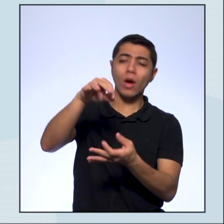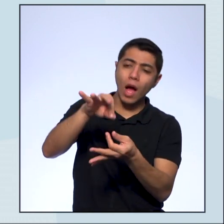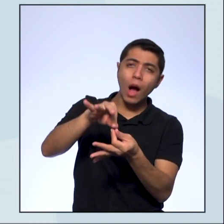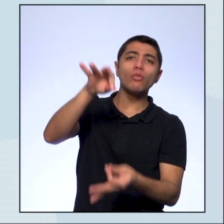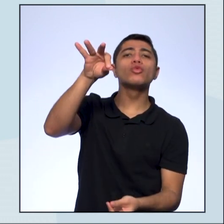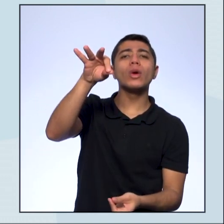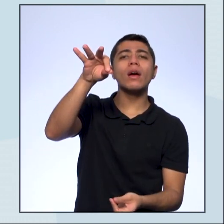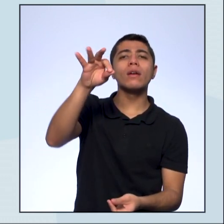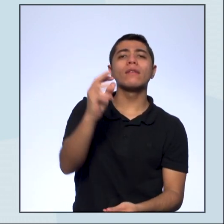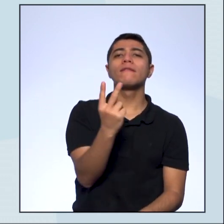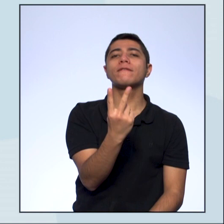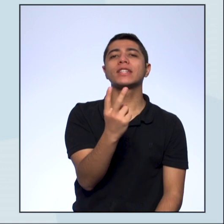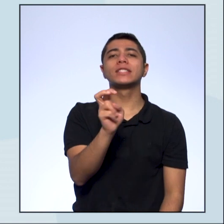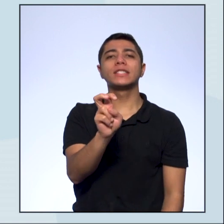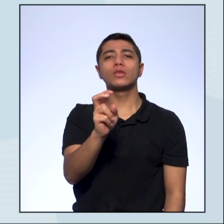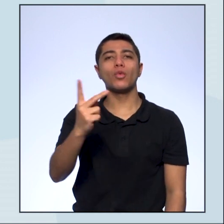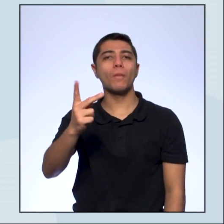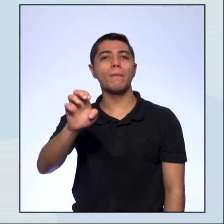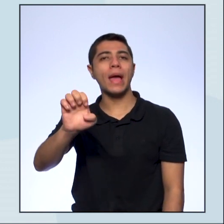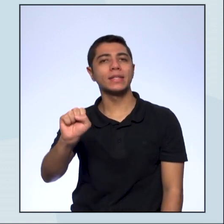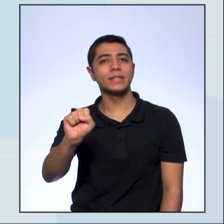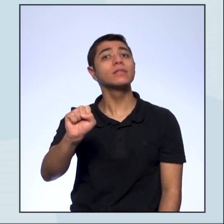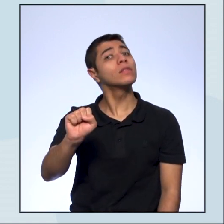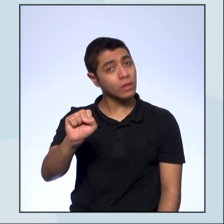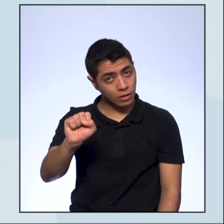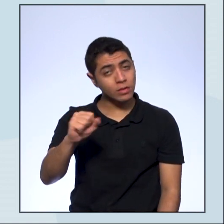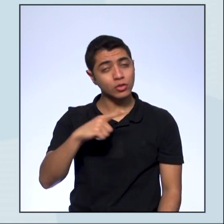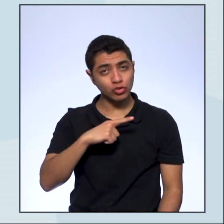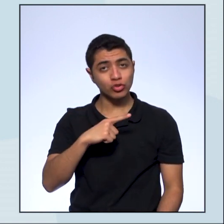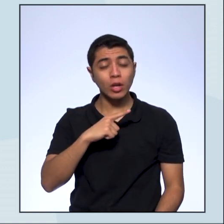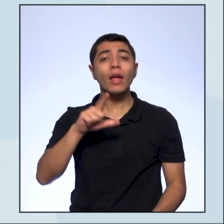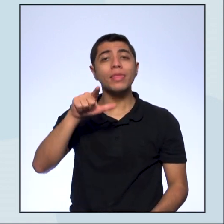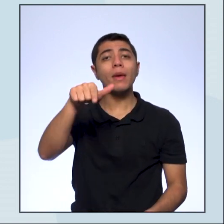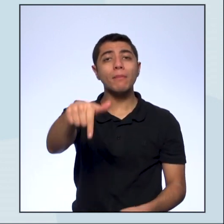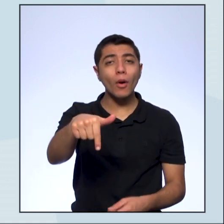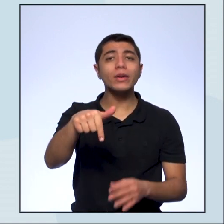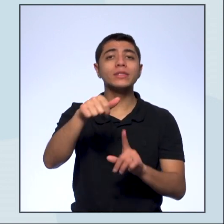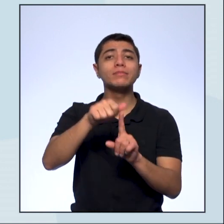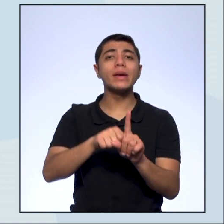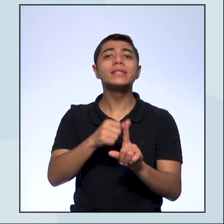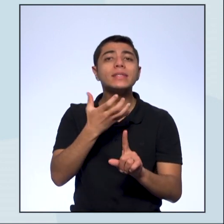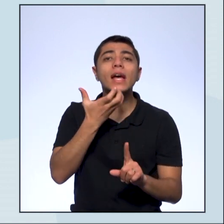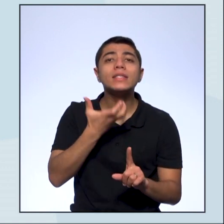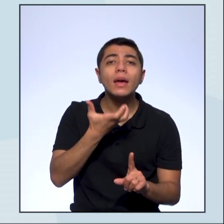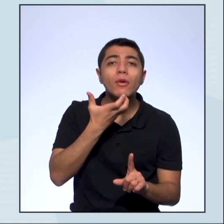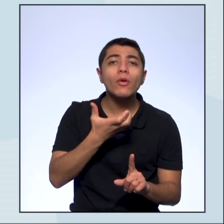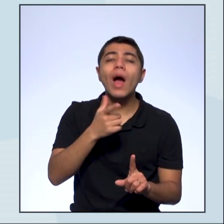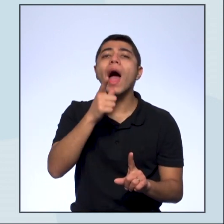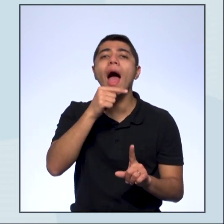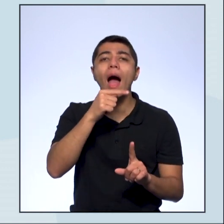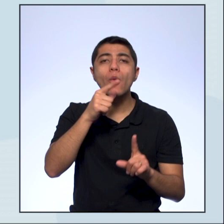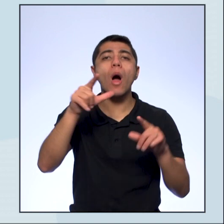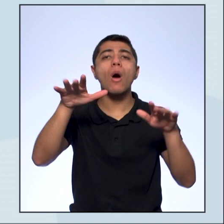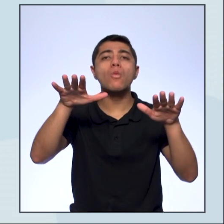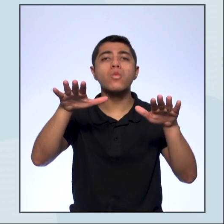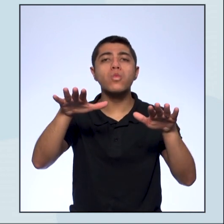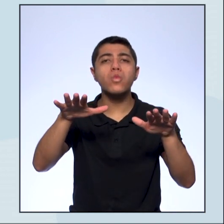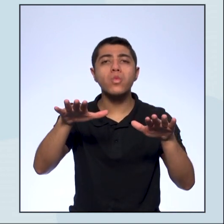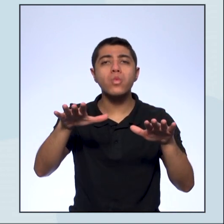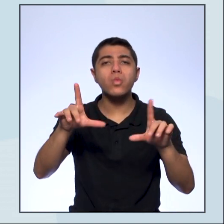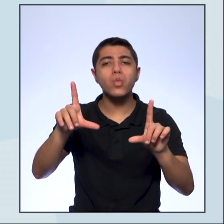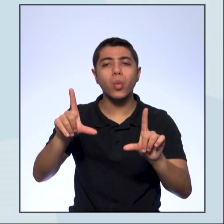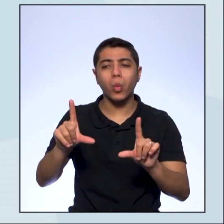da água do rio Nilo. E a partir de dezembro, essas águas começam a baixar. Então, é de